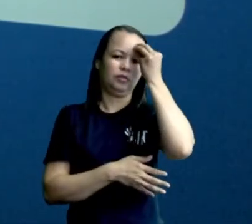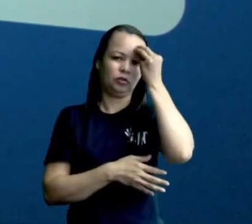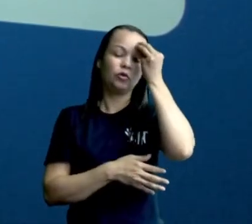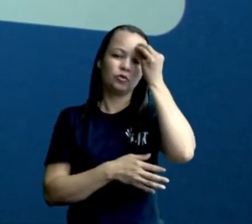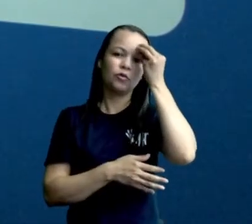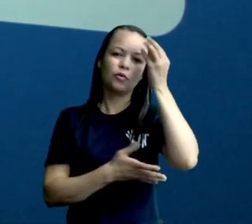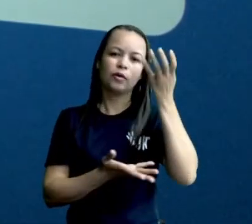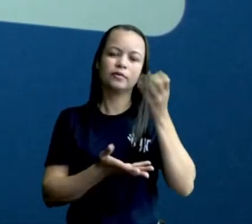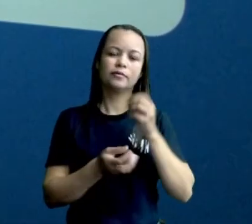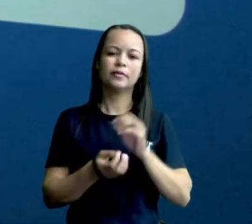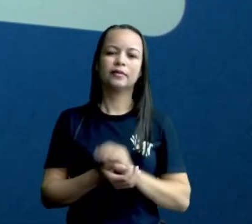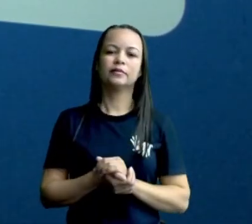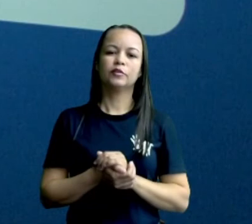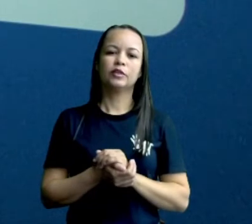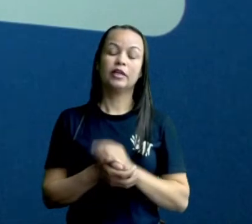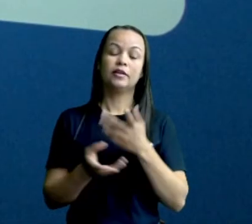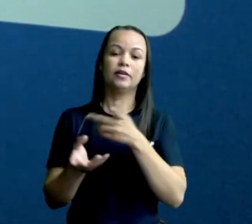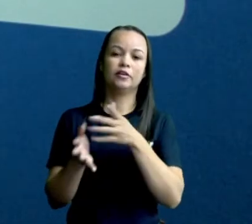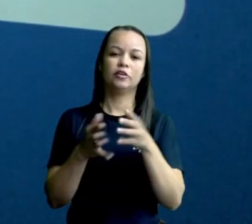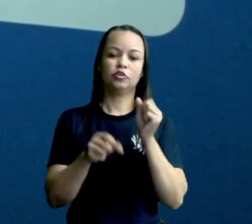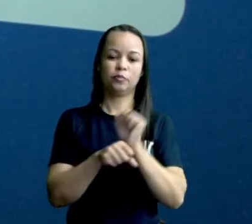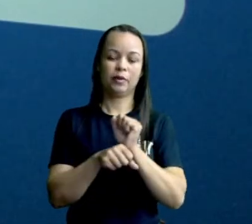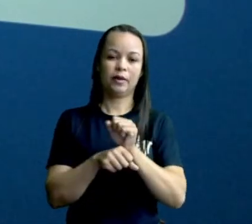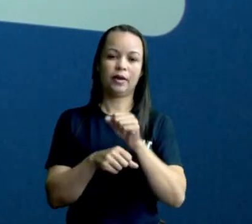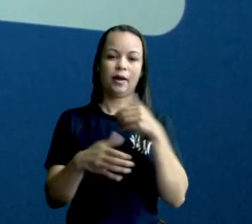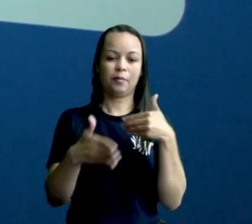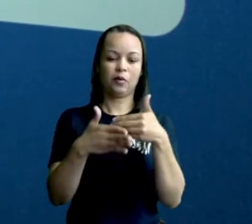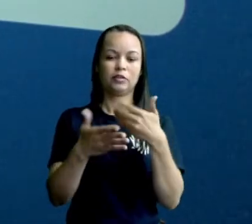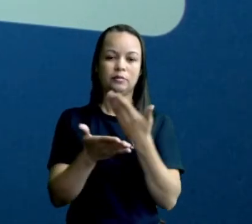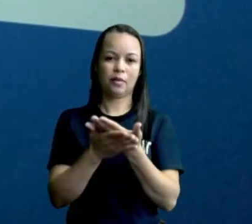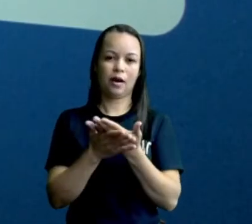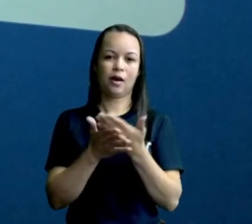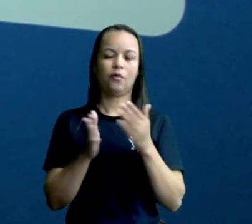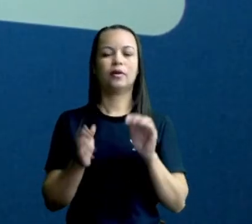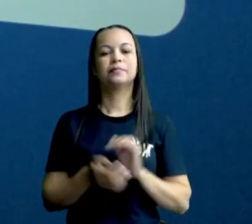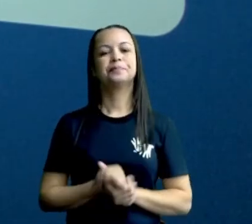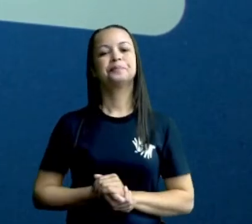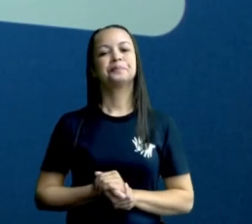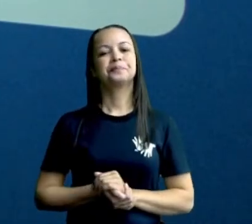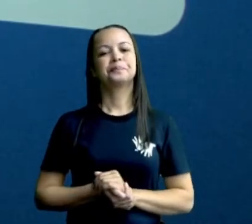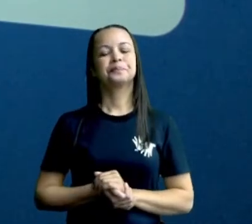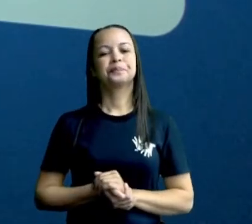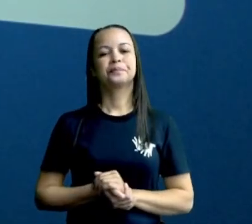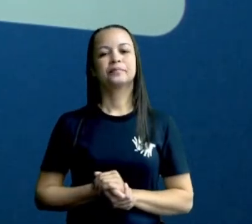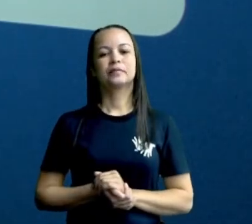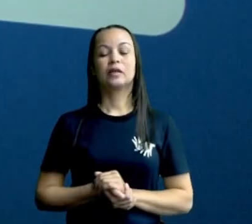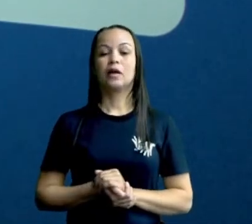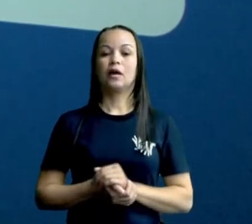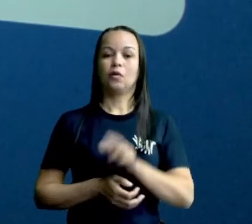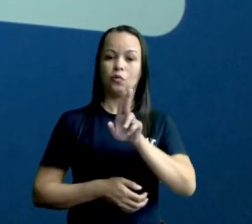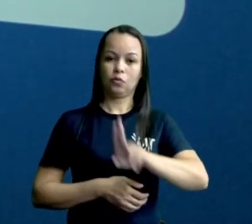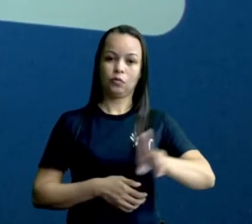ó, eu vou te esperar semana que vem na nossa próxima aula, beleza? Ó, usa